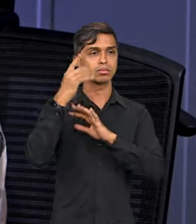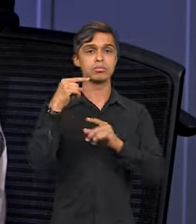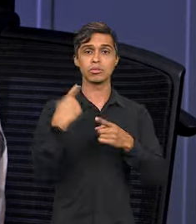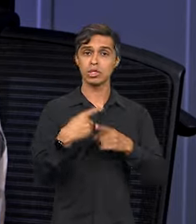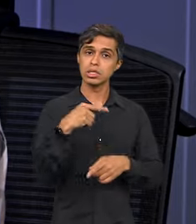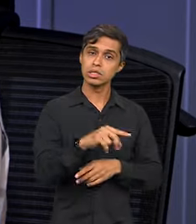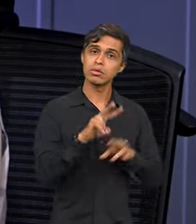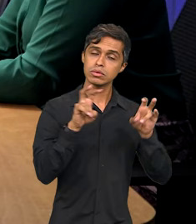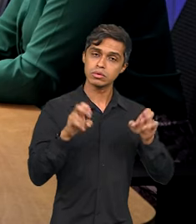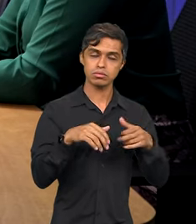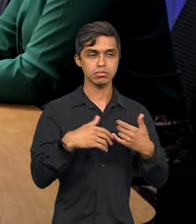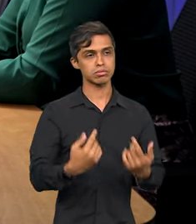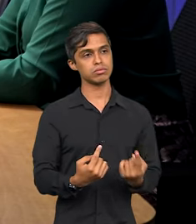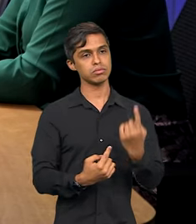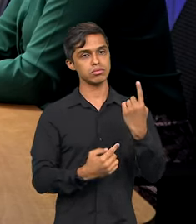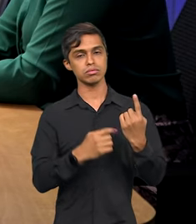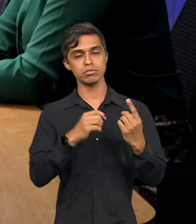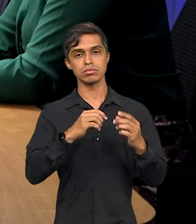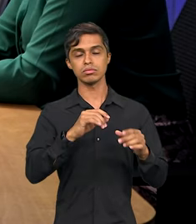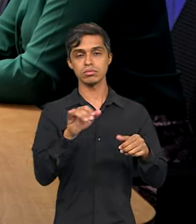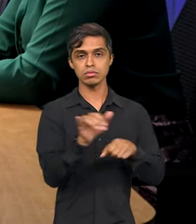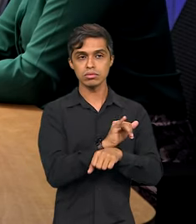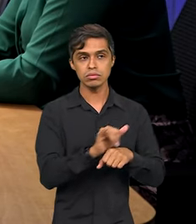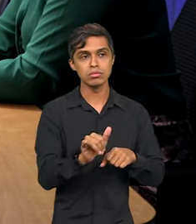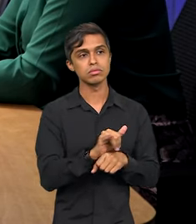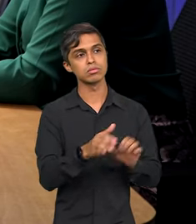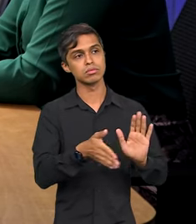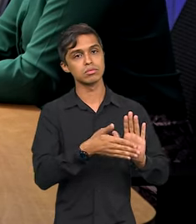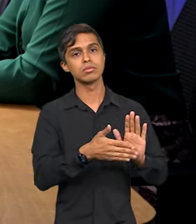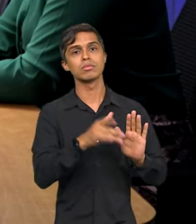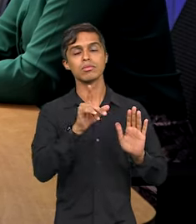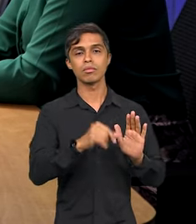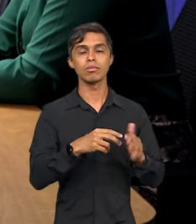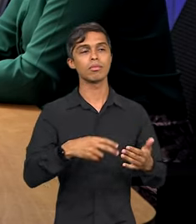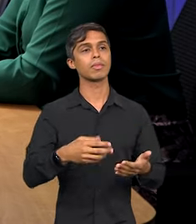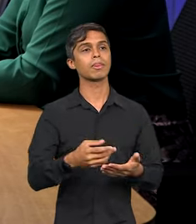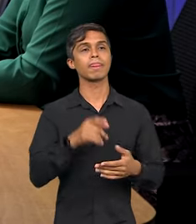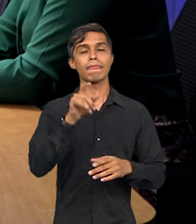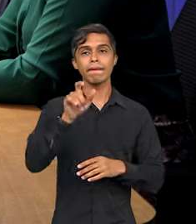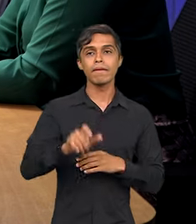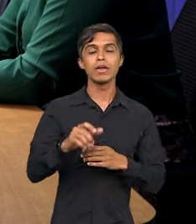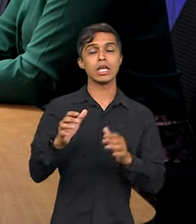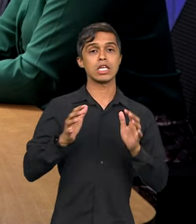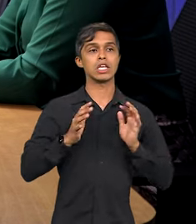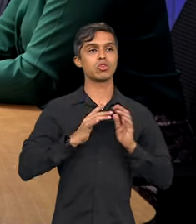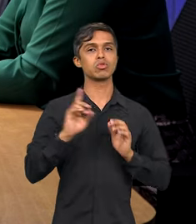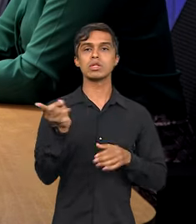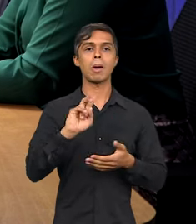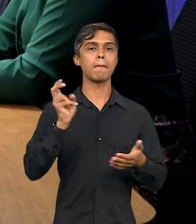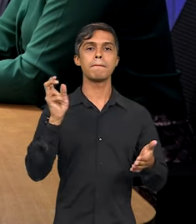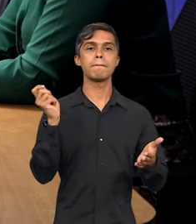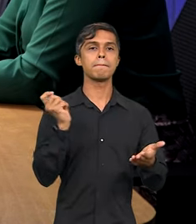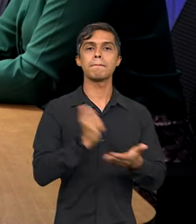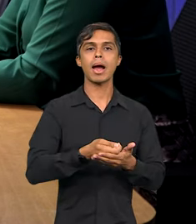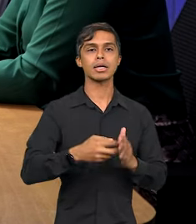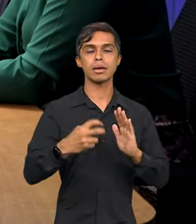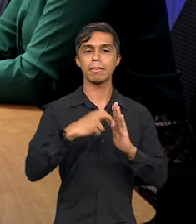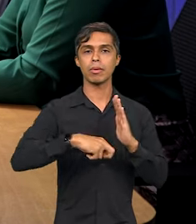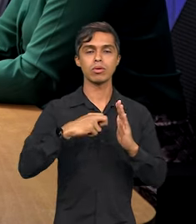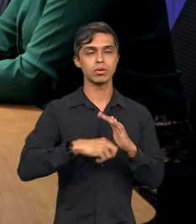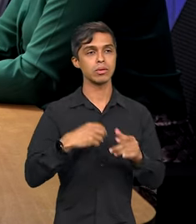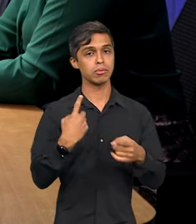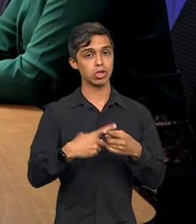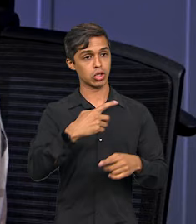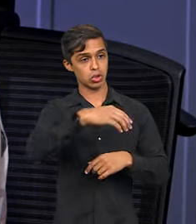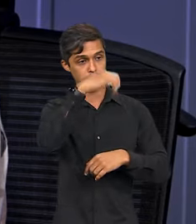questão e uma das alternativas uma das propostas seria a tributação de quem não paga imposto porque a questão é essa tanto no Brasil quanto no